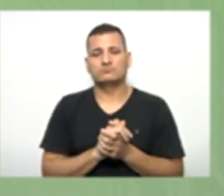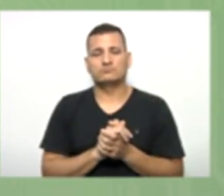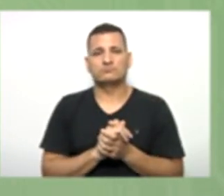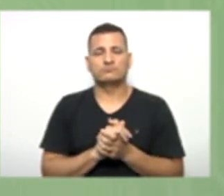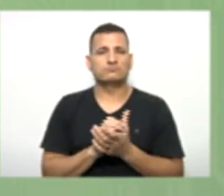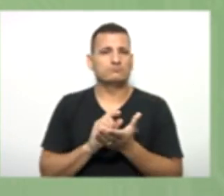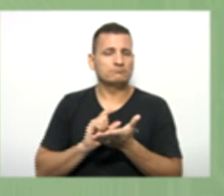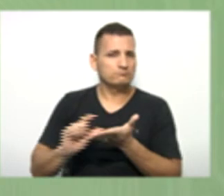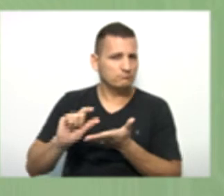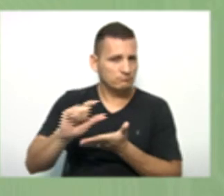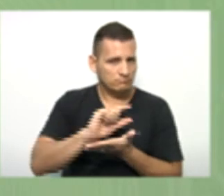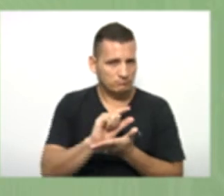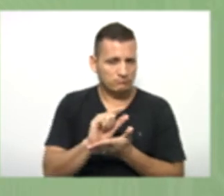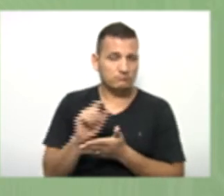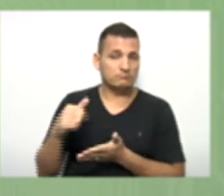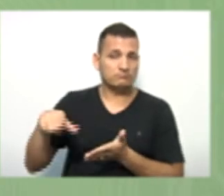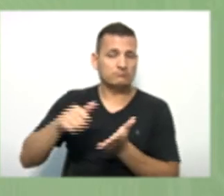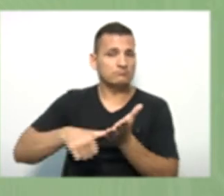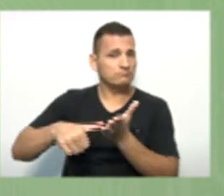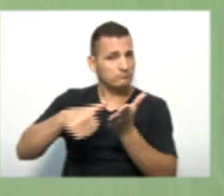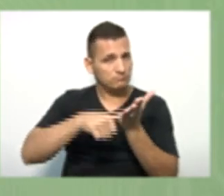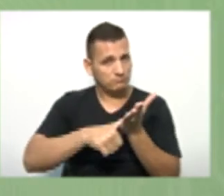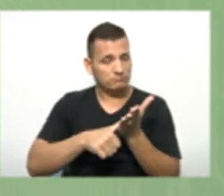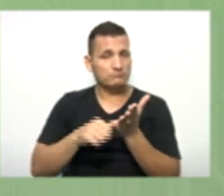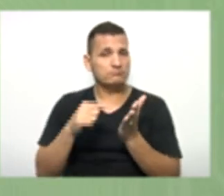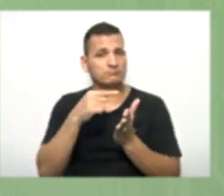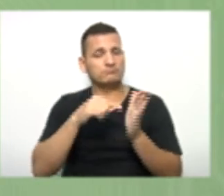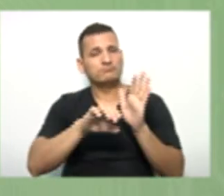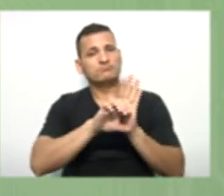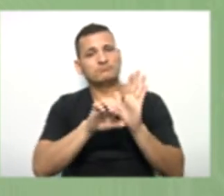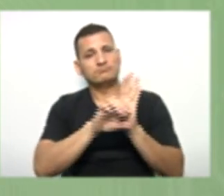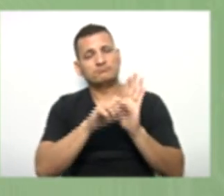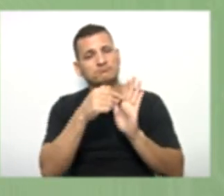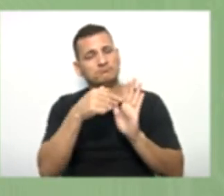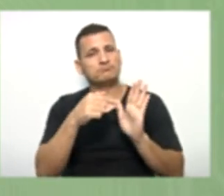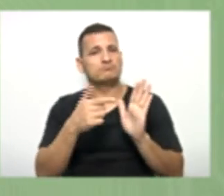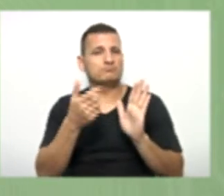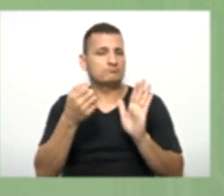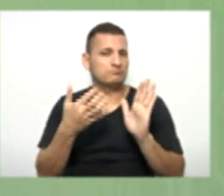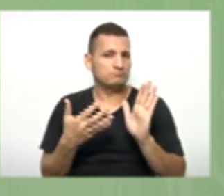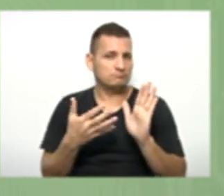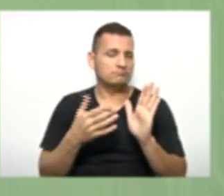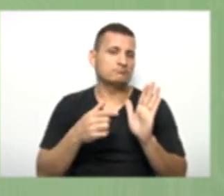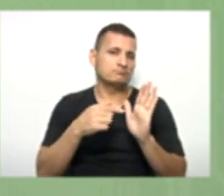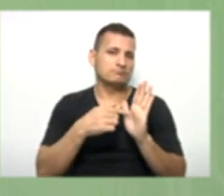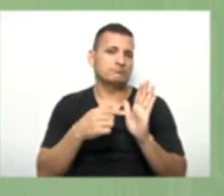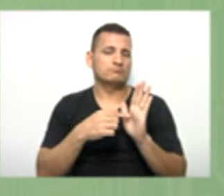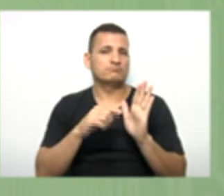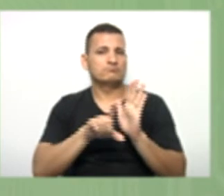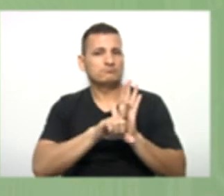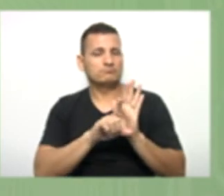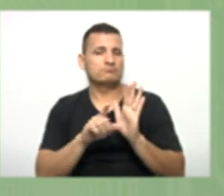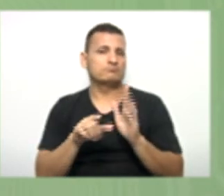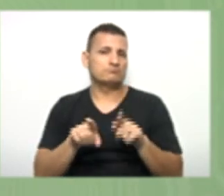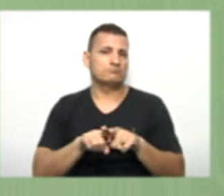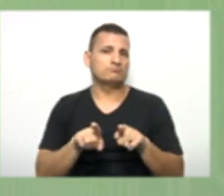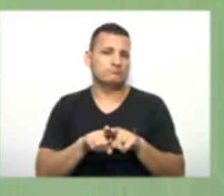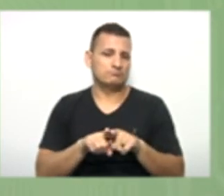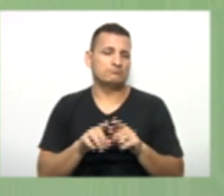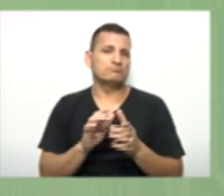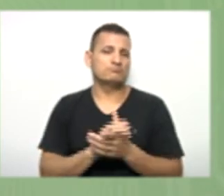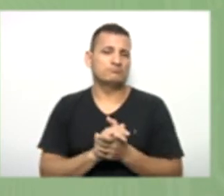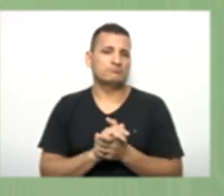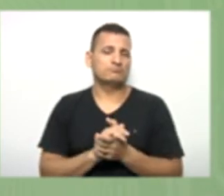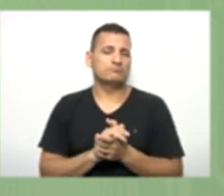os associados conforme disposição estatutária e legais e registradas individualmente em contas